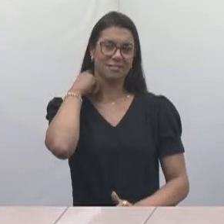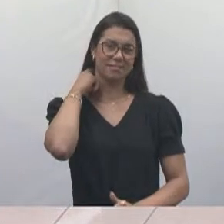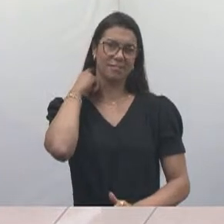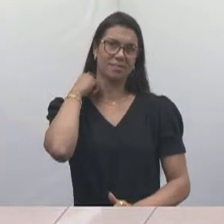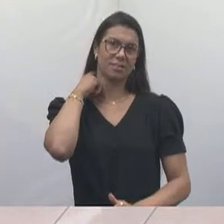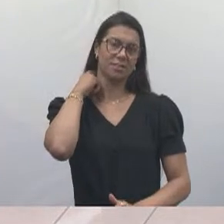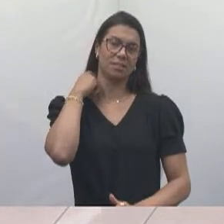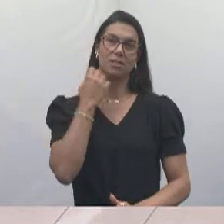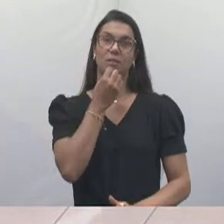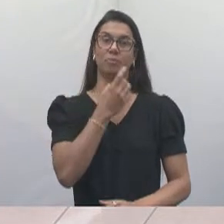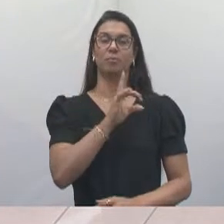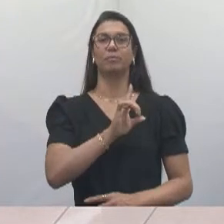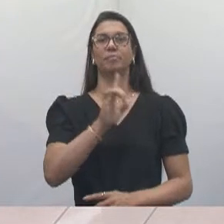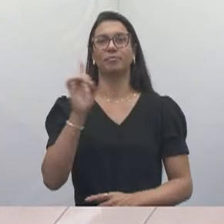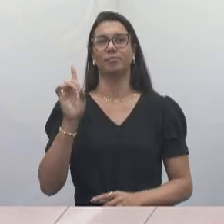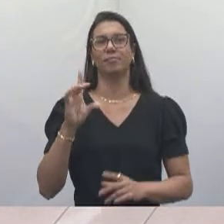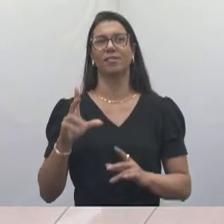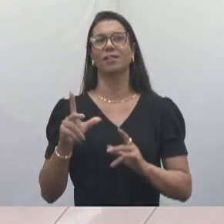Bom dia a todos.